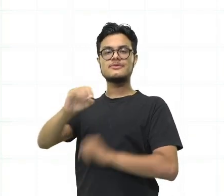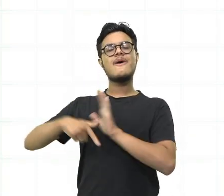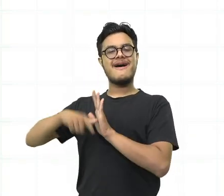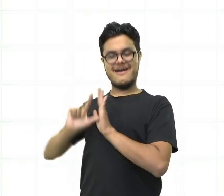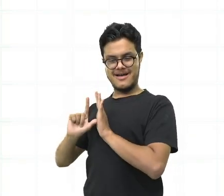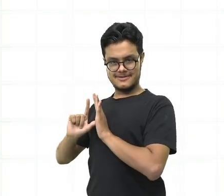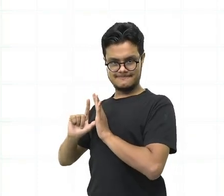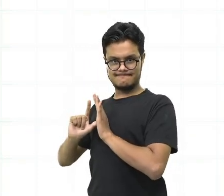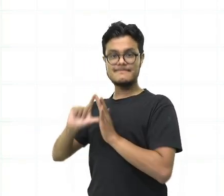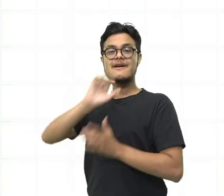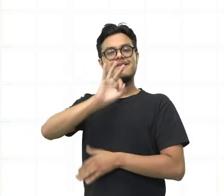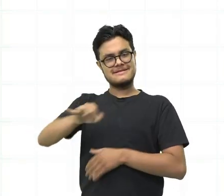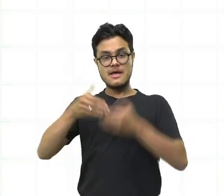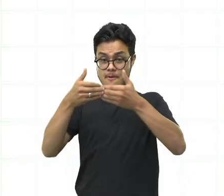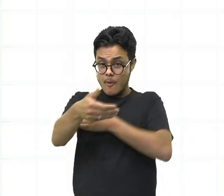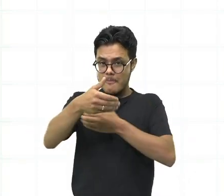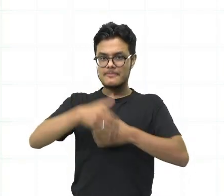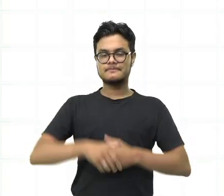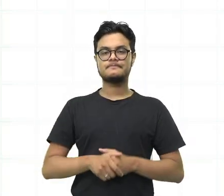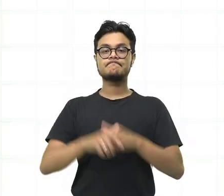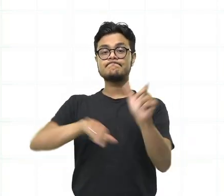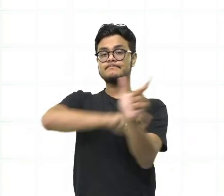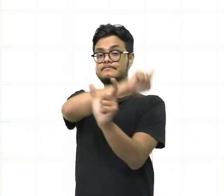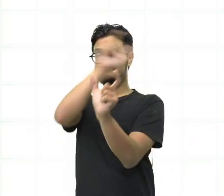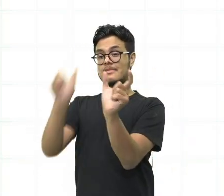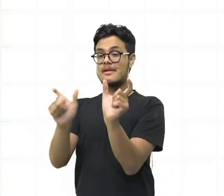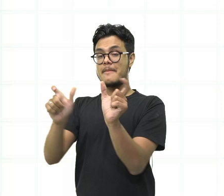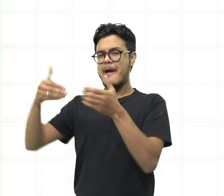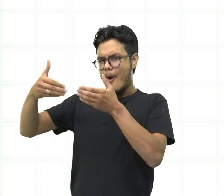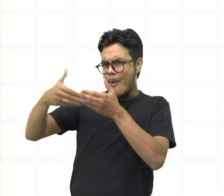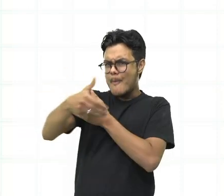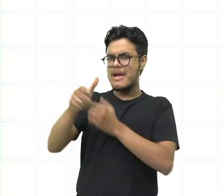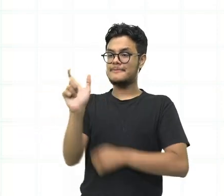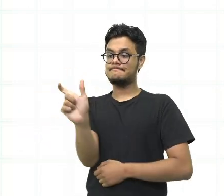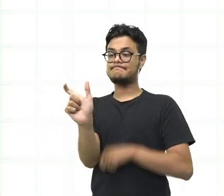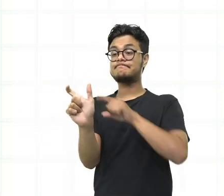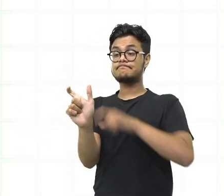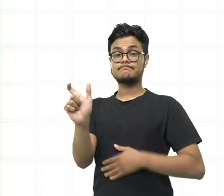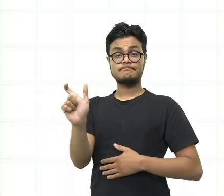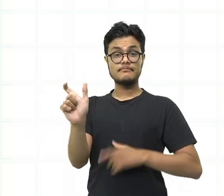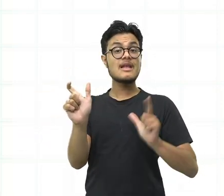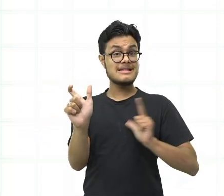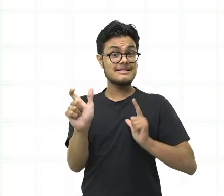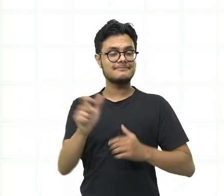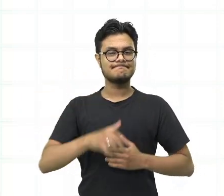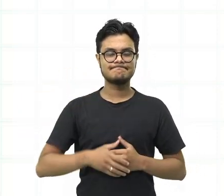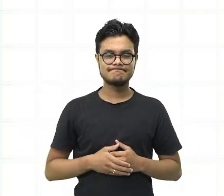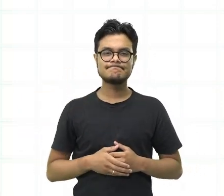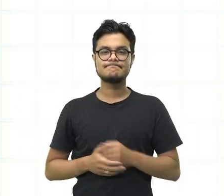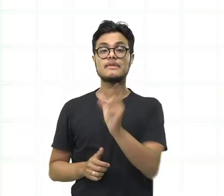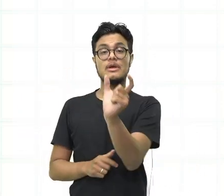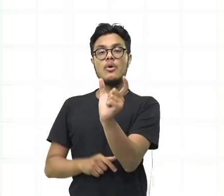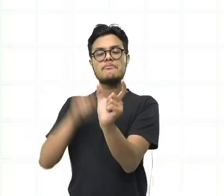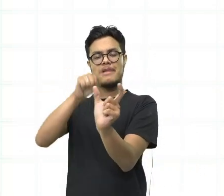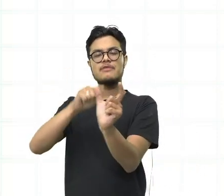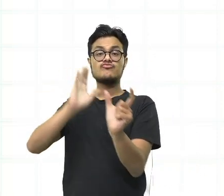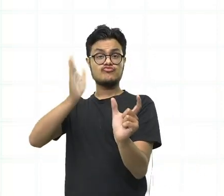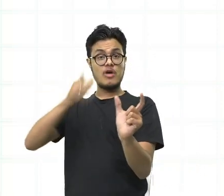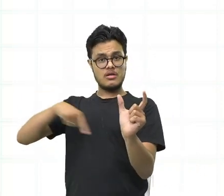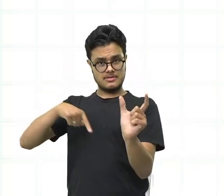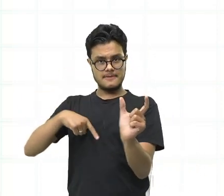ele inicia, certo? A nossa palavra primitiva, ele vai dar início ali na nossa palavra com o